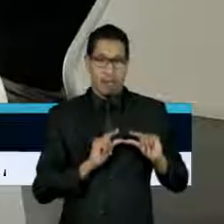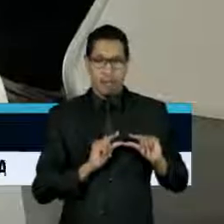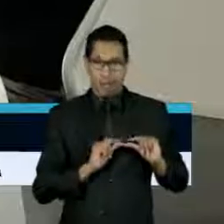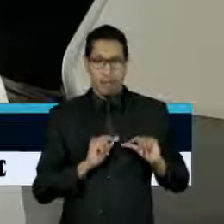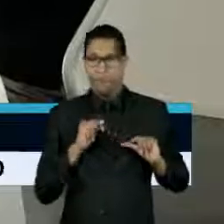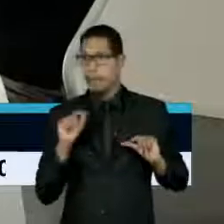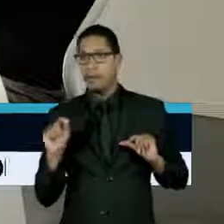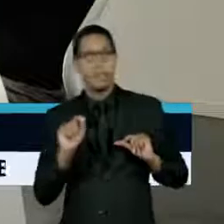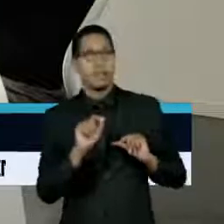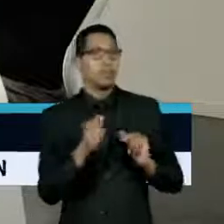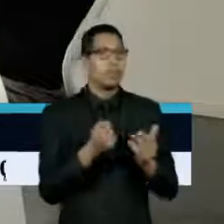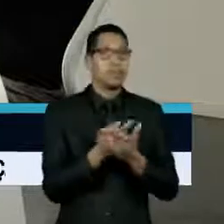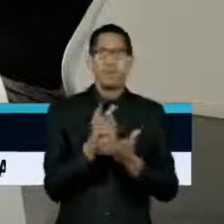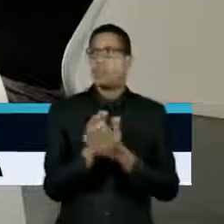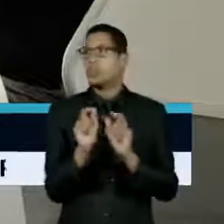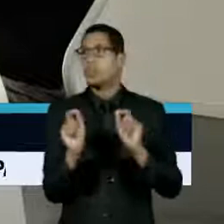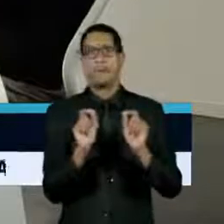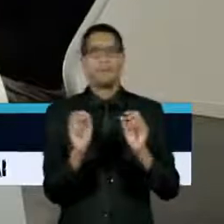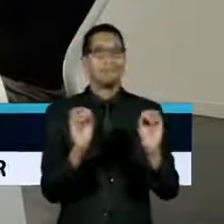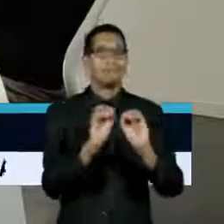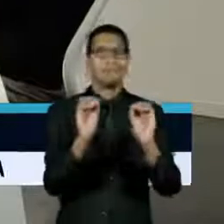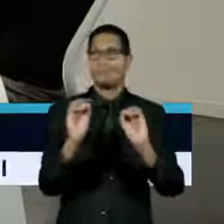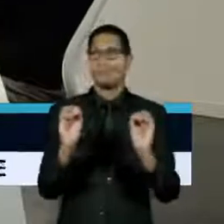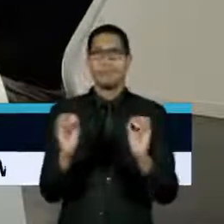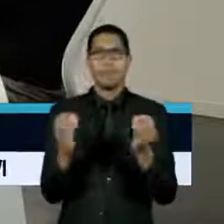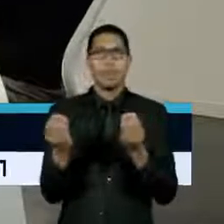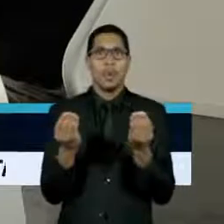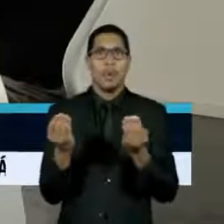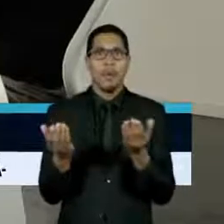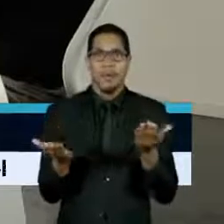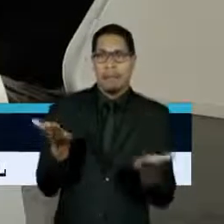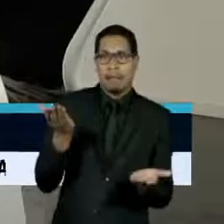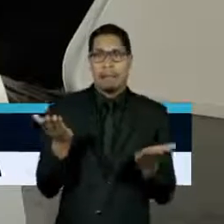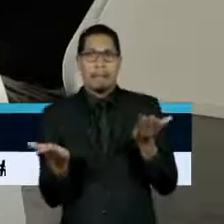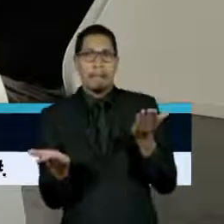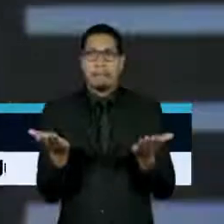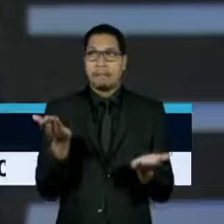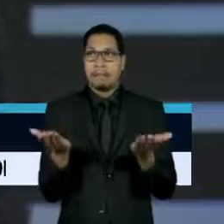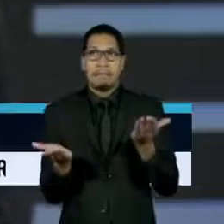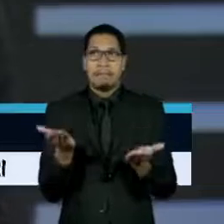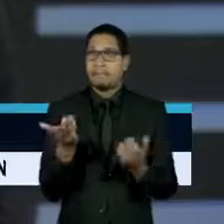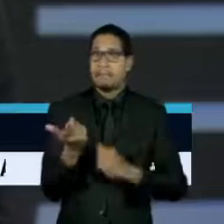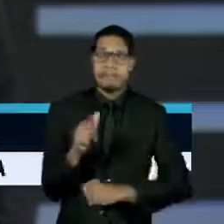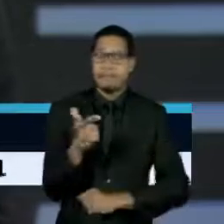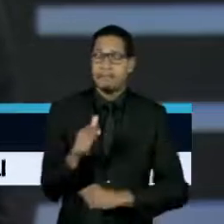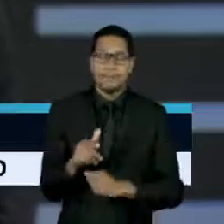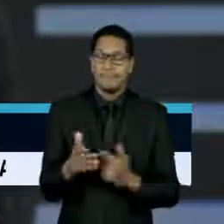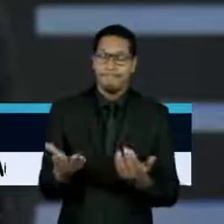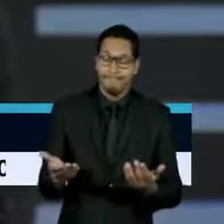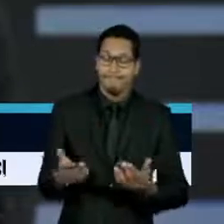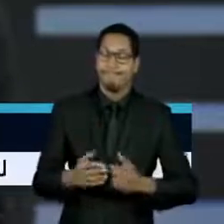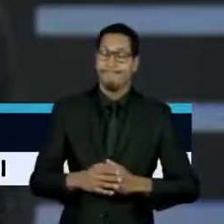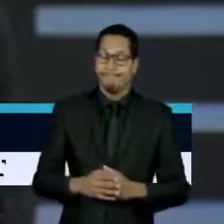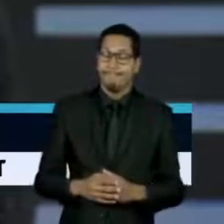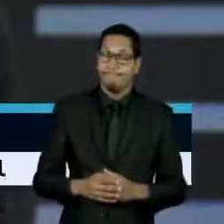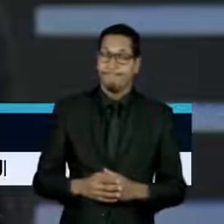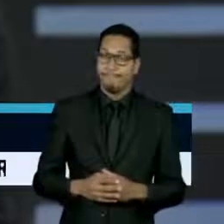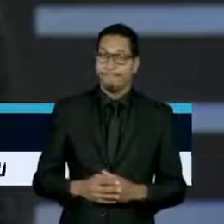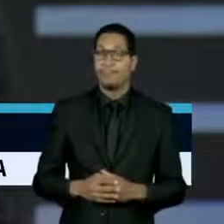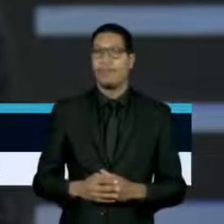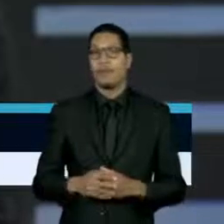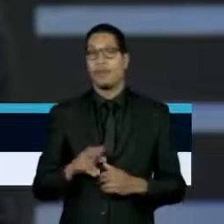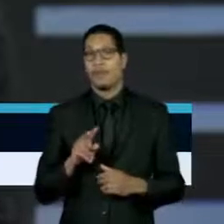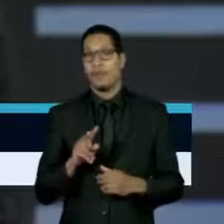aumentar. E não é uma solução óbvia à vista. Então, nós vamos